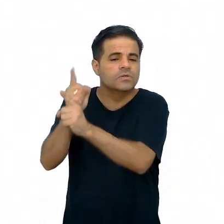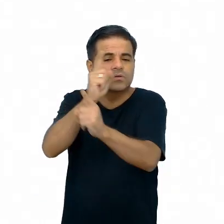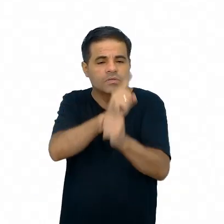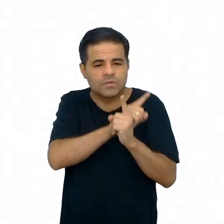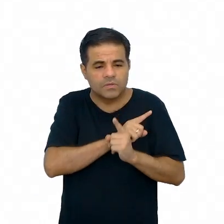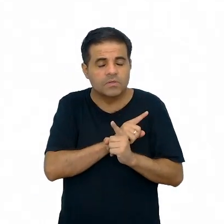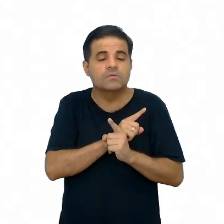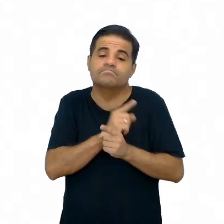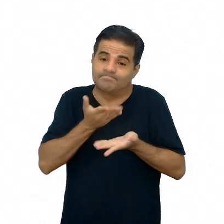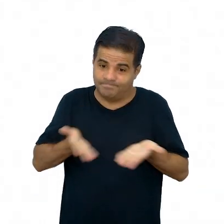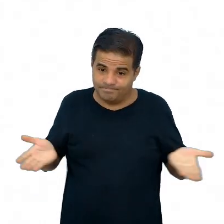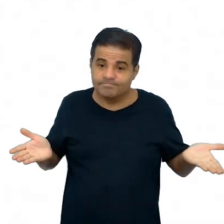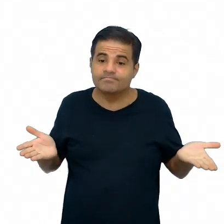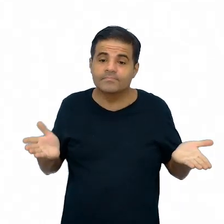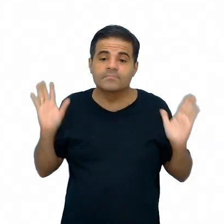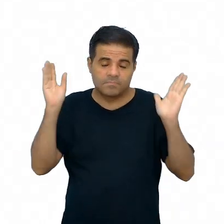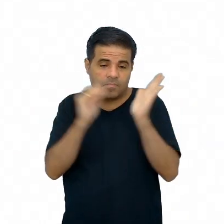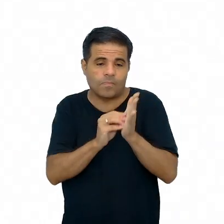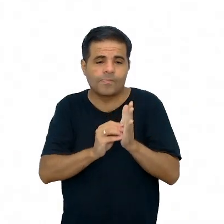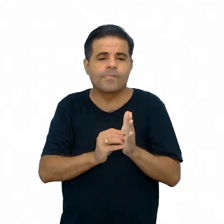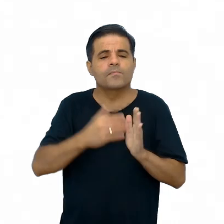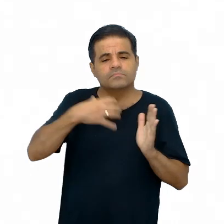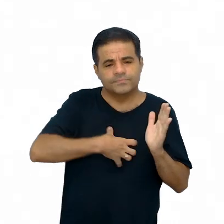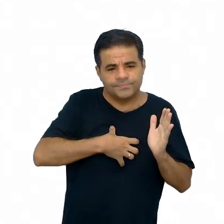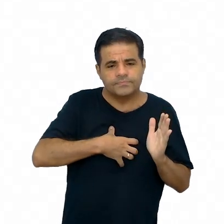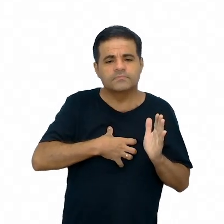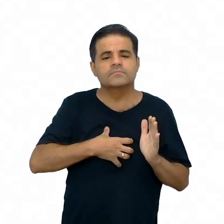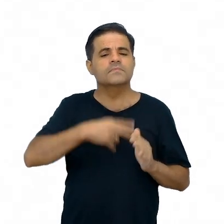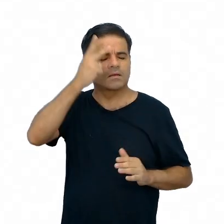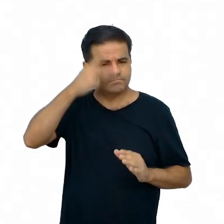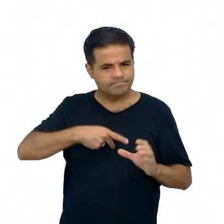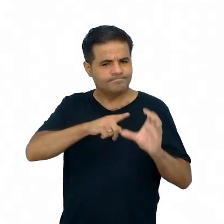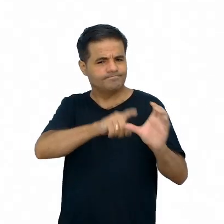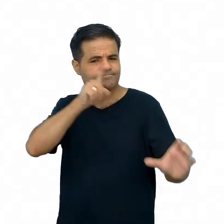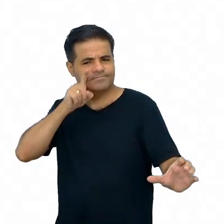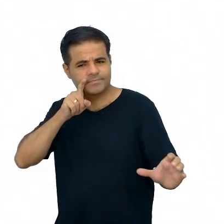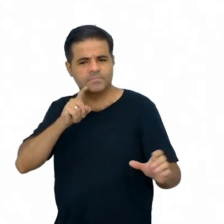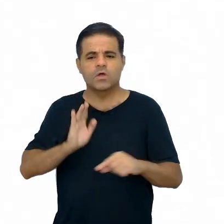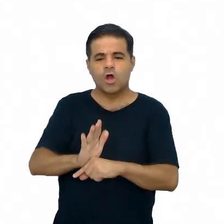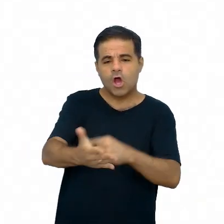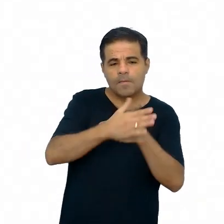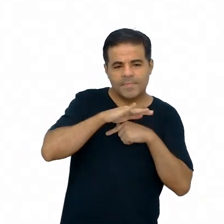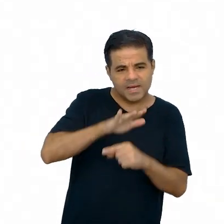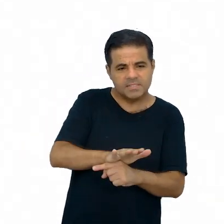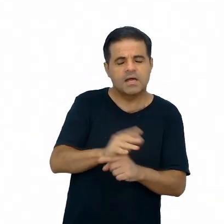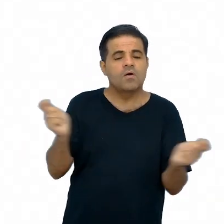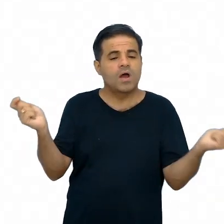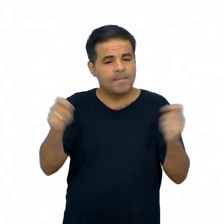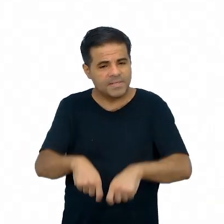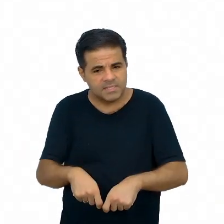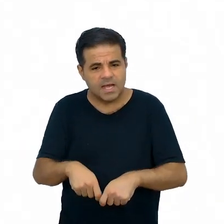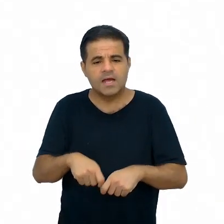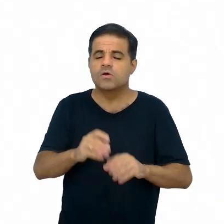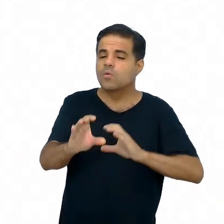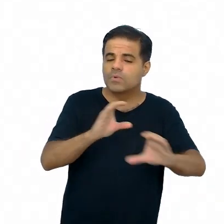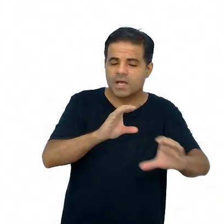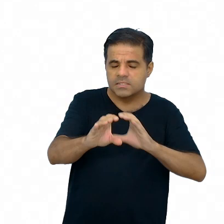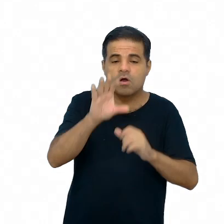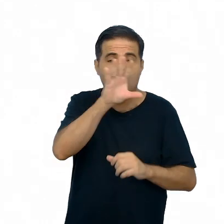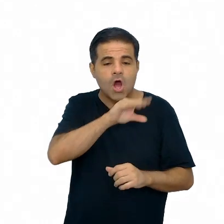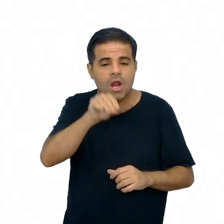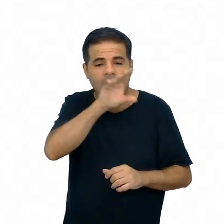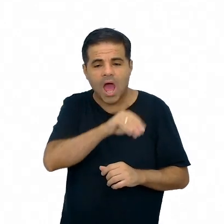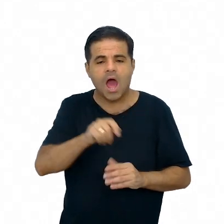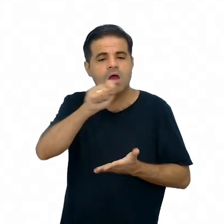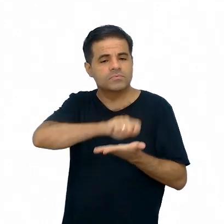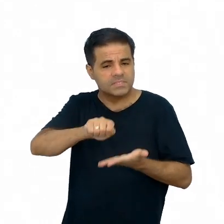encontrados, focando atitudes de autonomia, cooperação e capacidade de comunicação